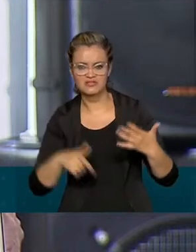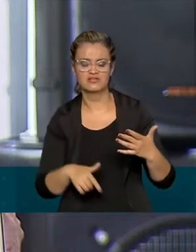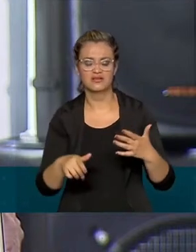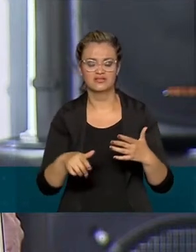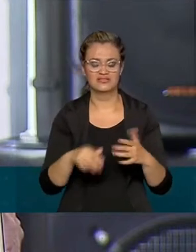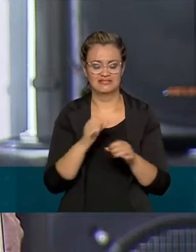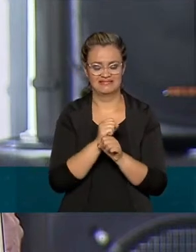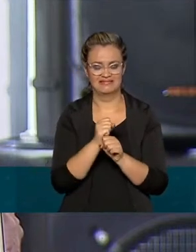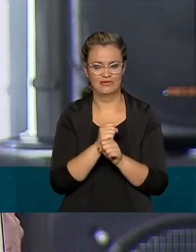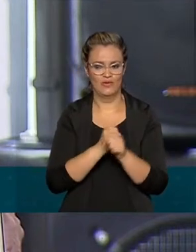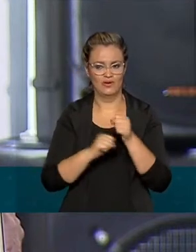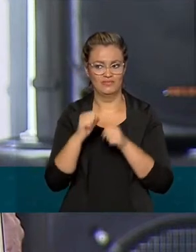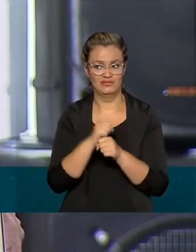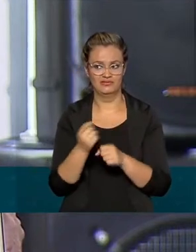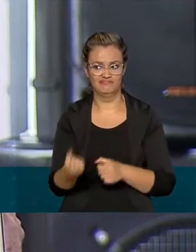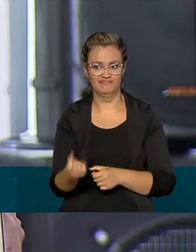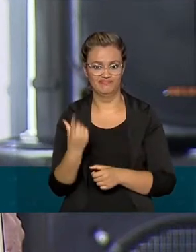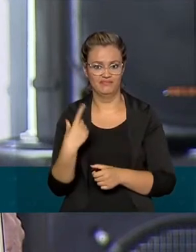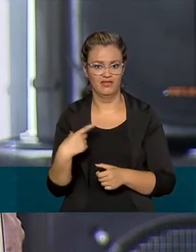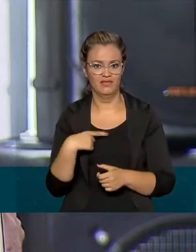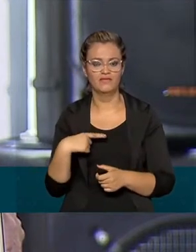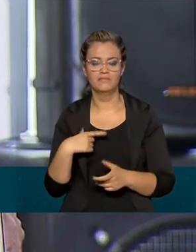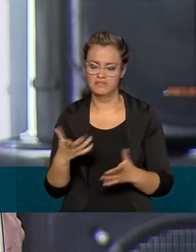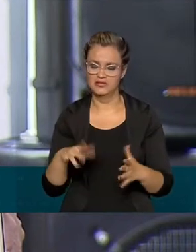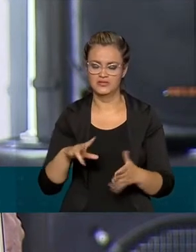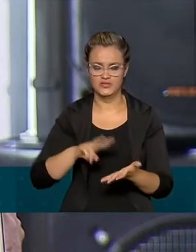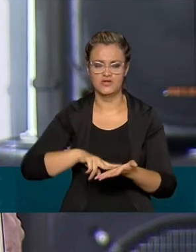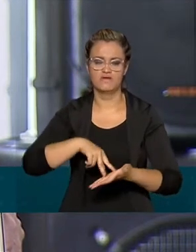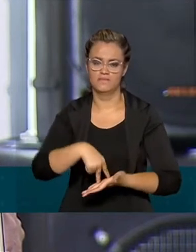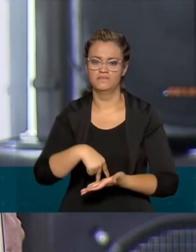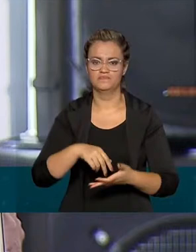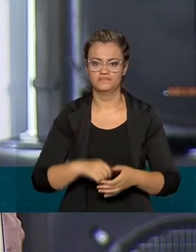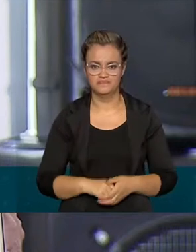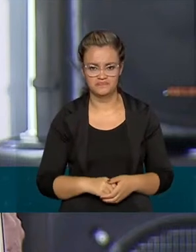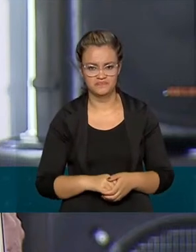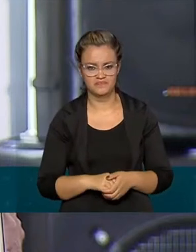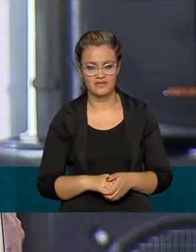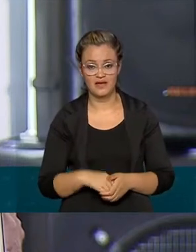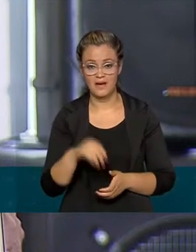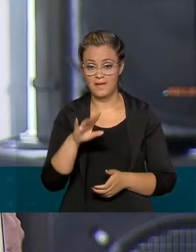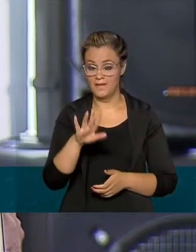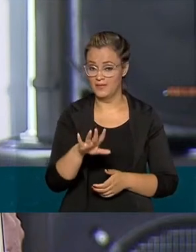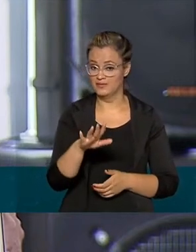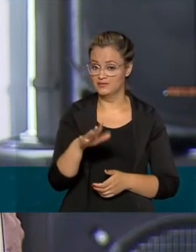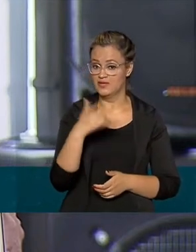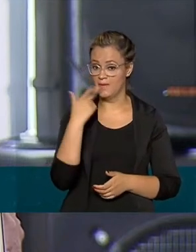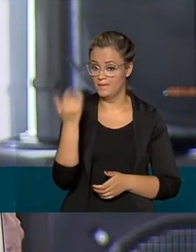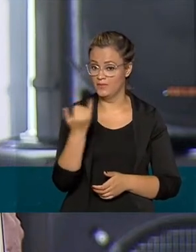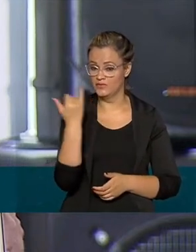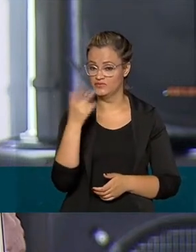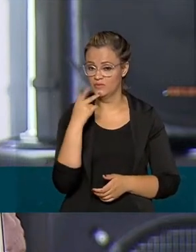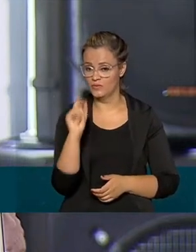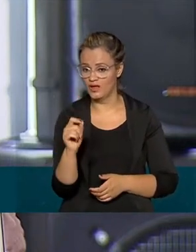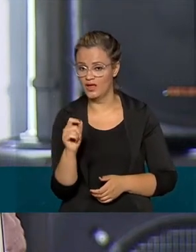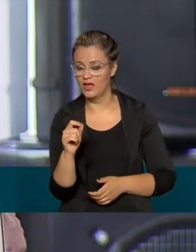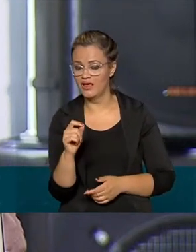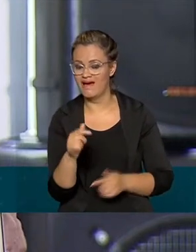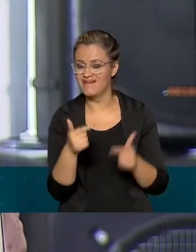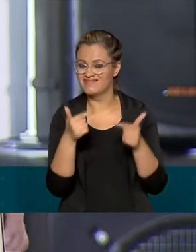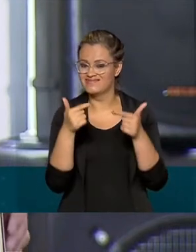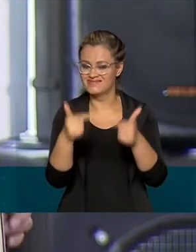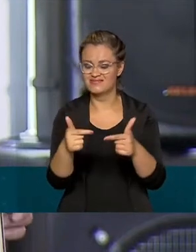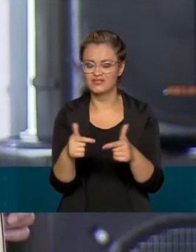ano totalmente atípico. Nesse sentido, vale mencionar o grande exercício